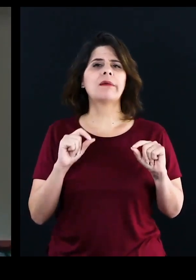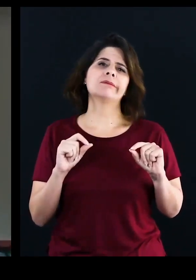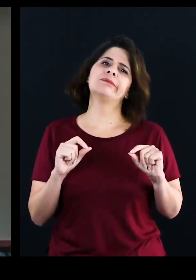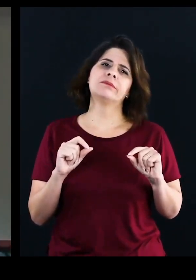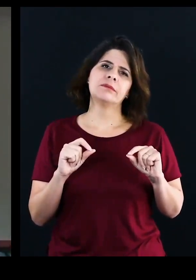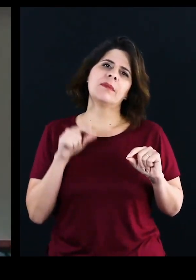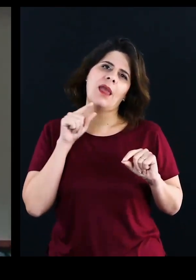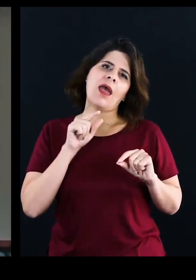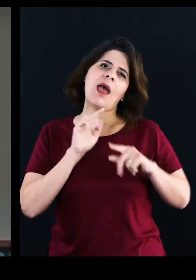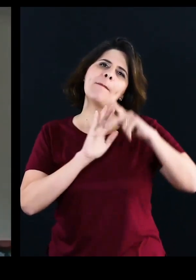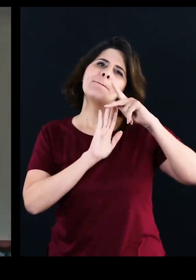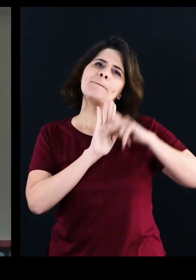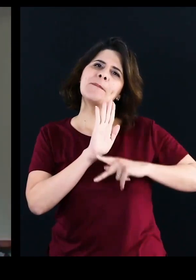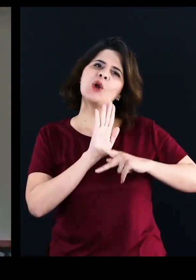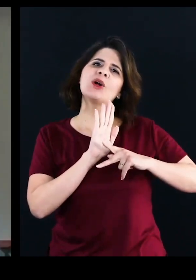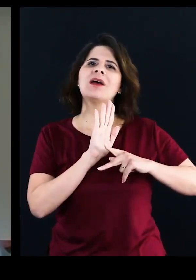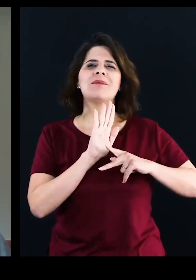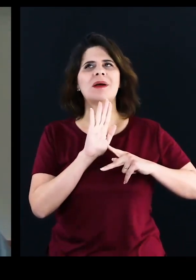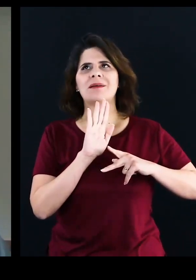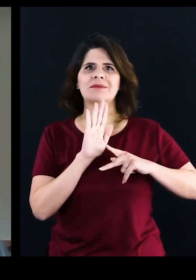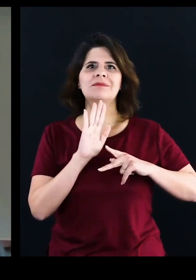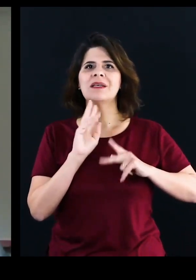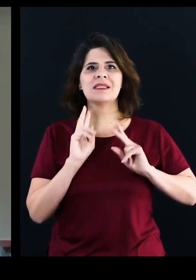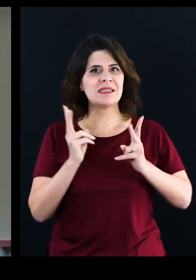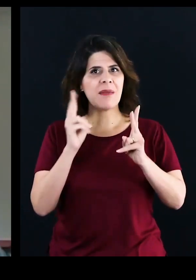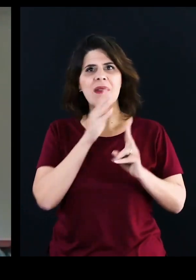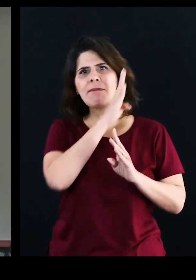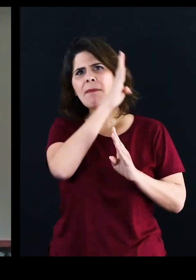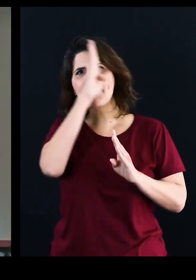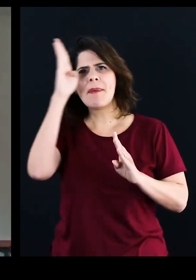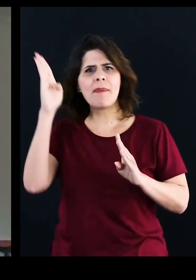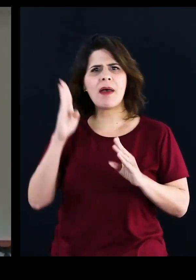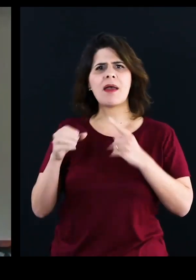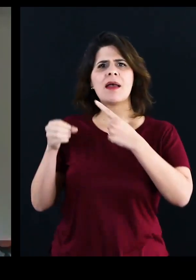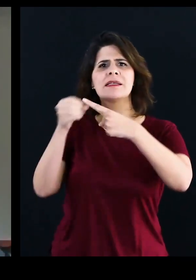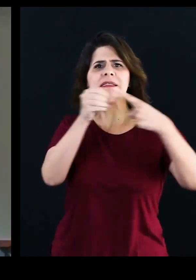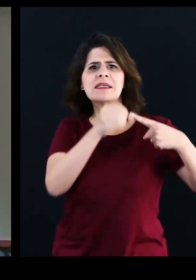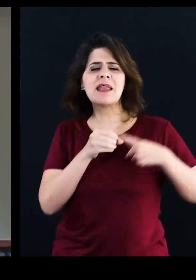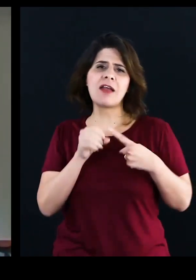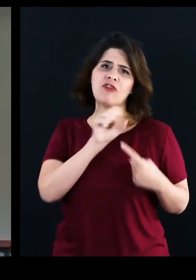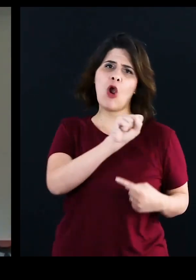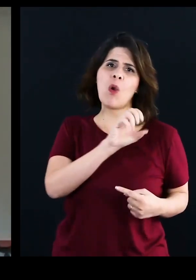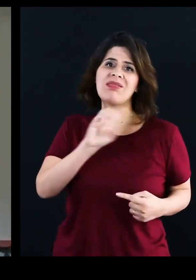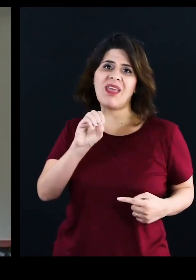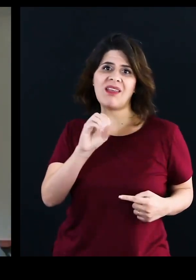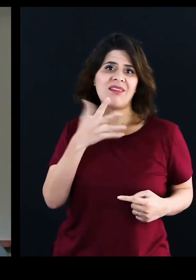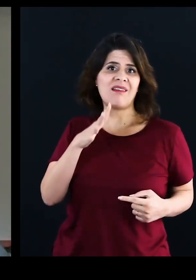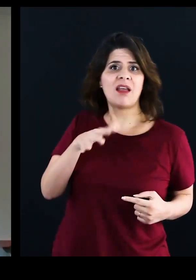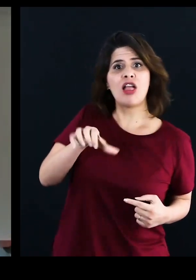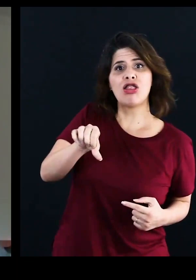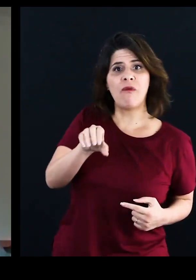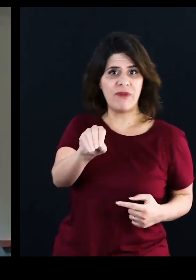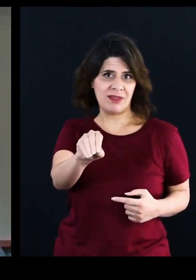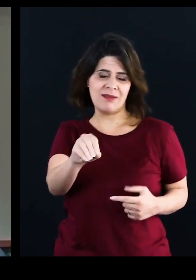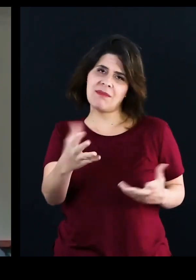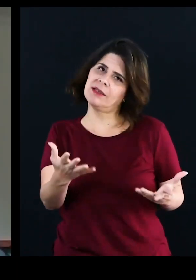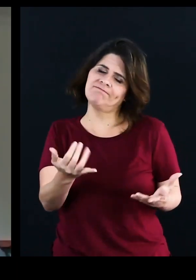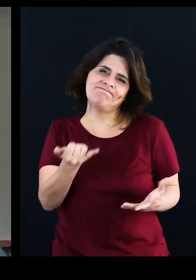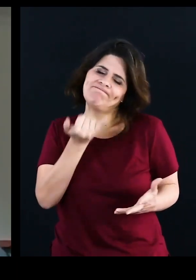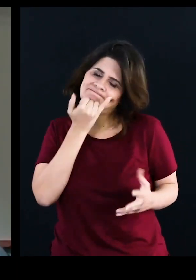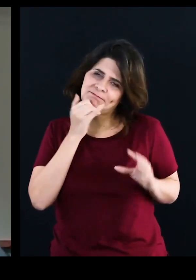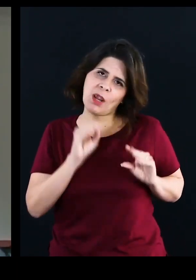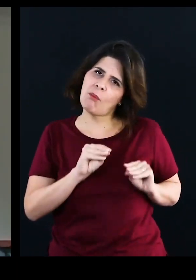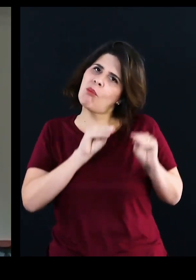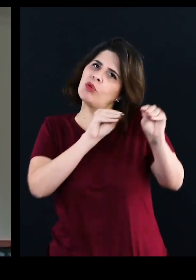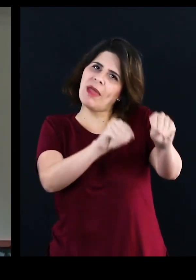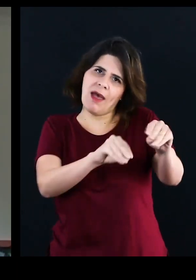a cerca de 80, 90 cidades. Isso, infelizmente, a gente teve que adiar por questões óbvias, mas